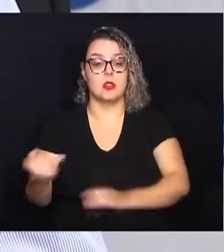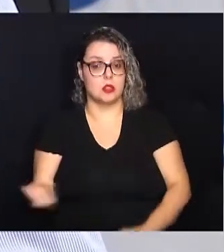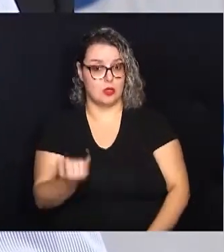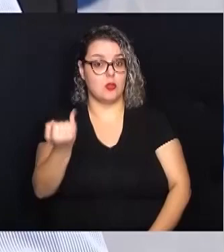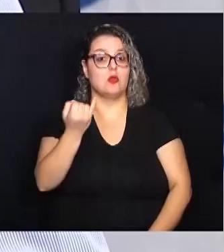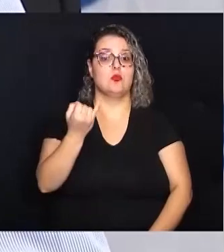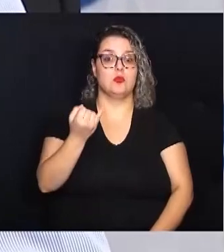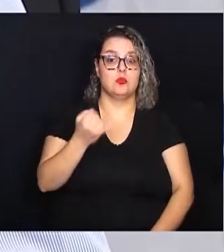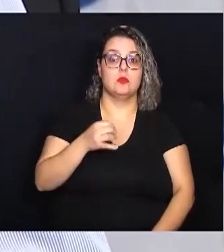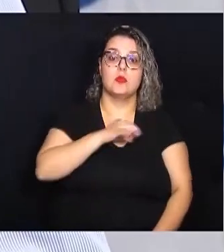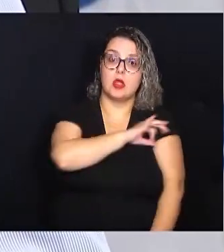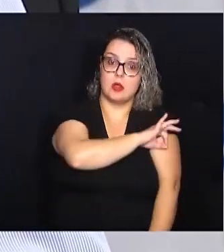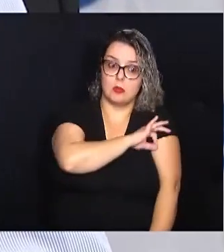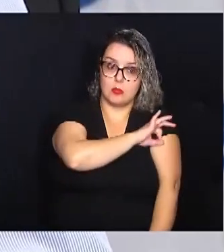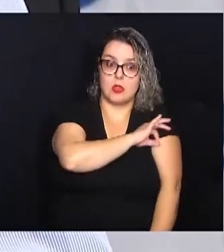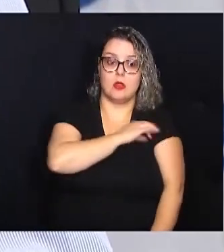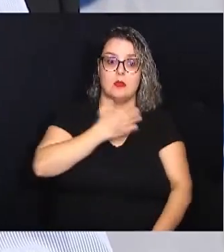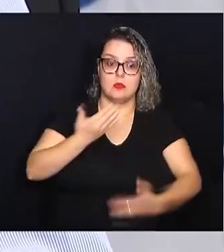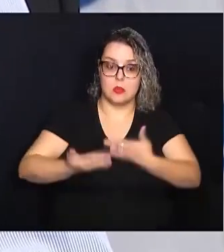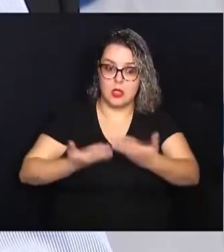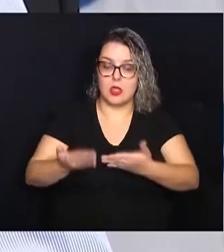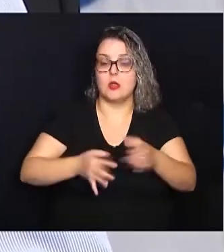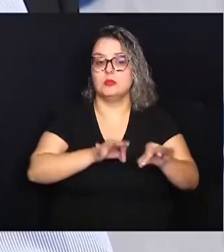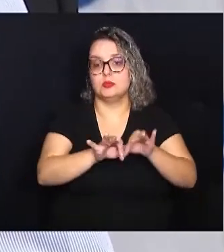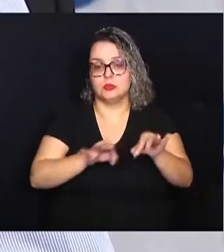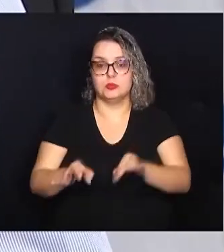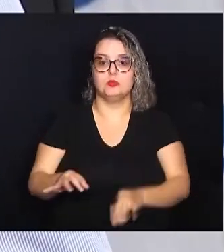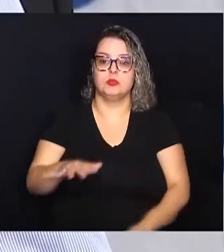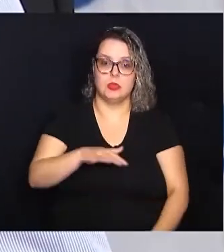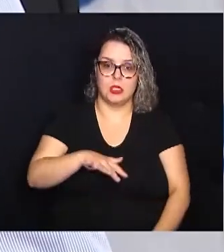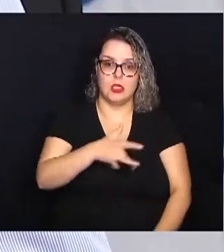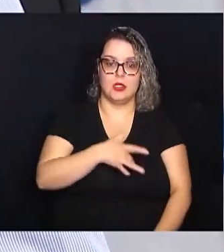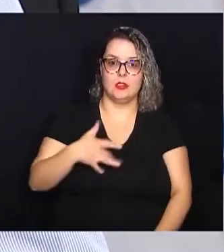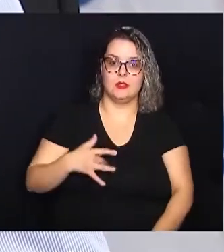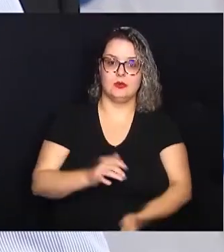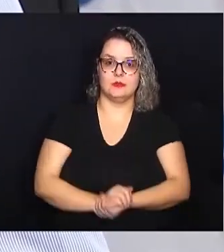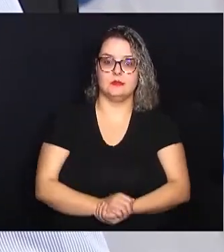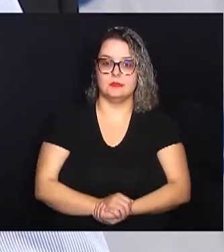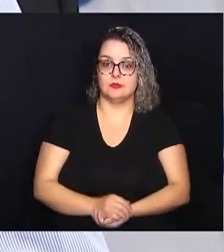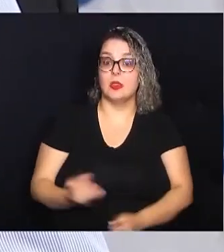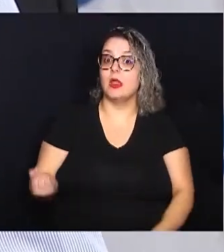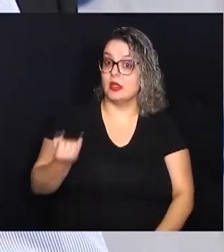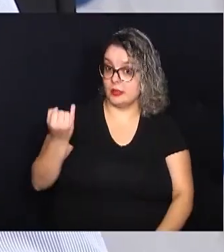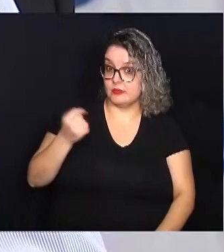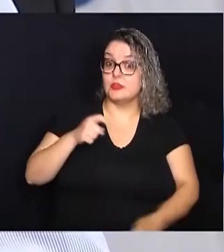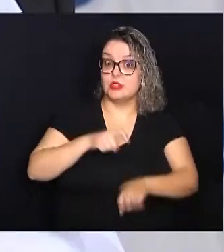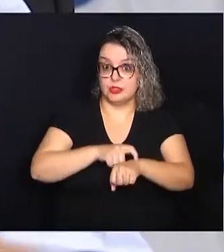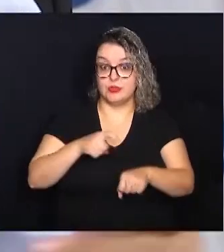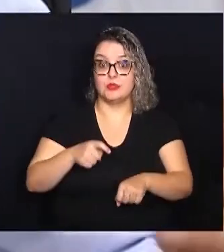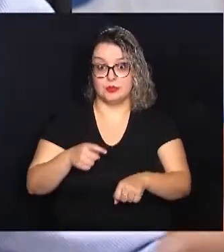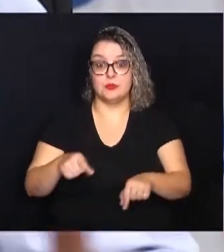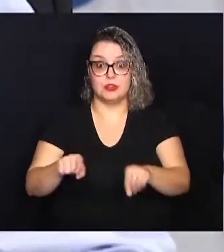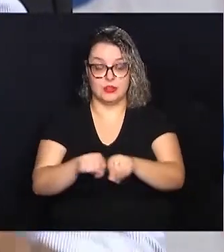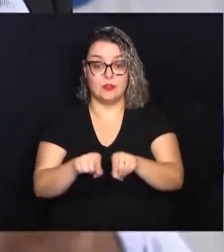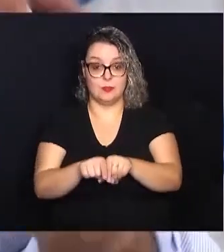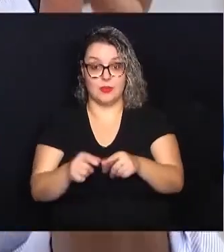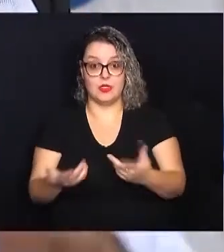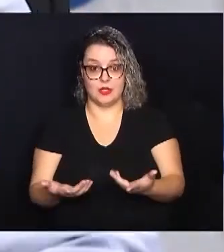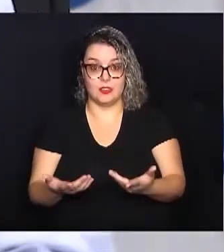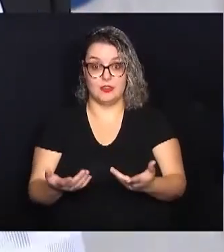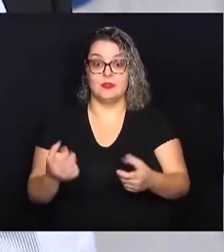a prefeitura a manter os programas na área da saúde. A importância é que no momento, inclusive por conta